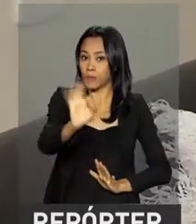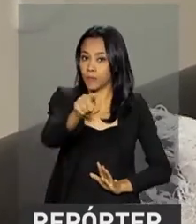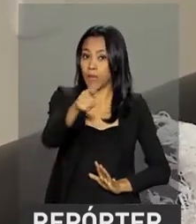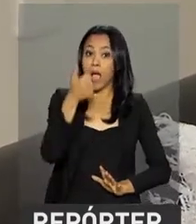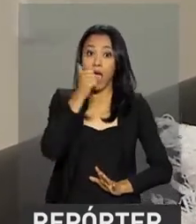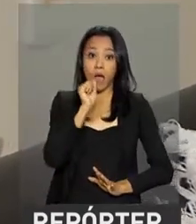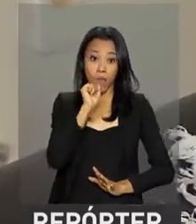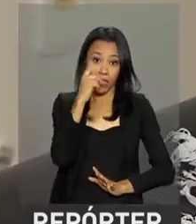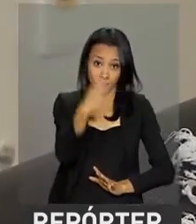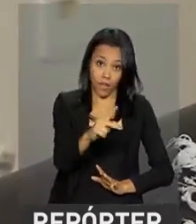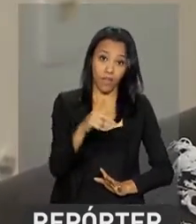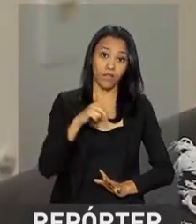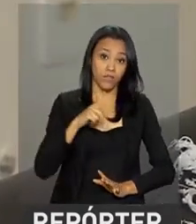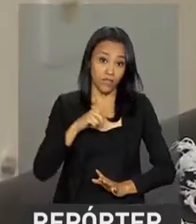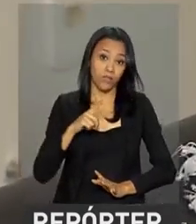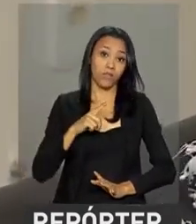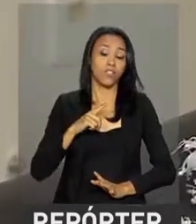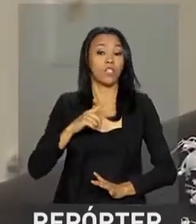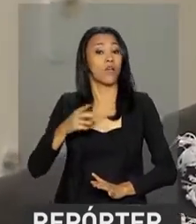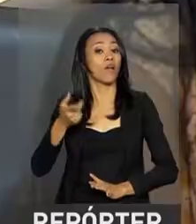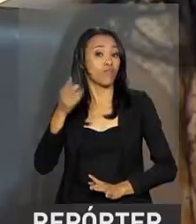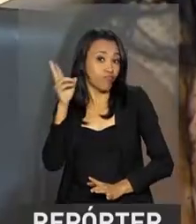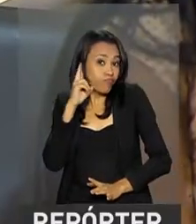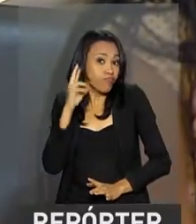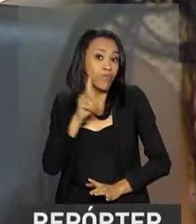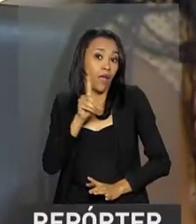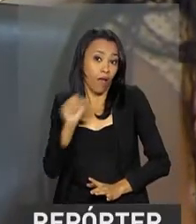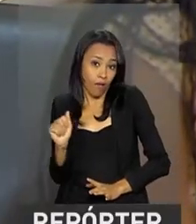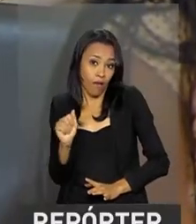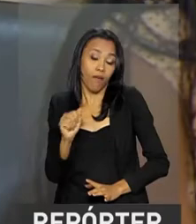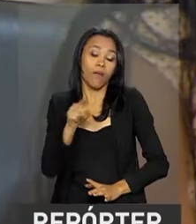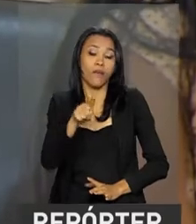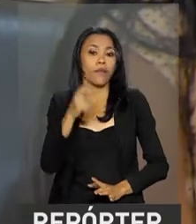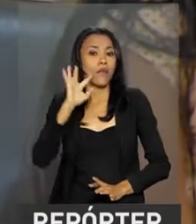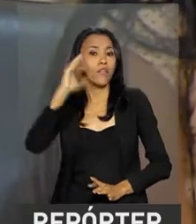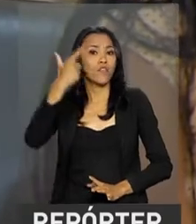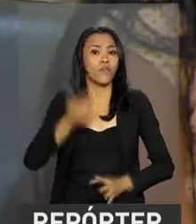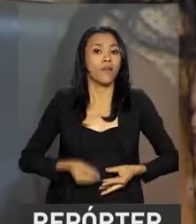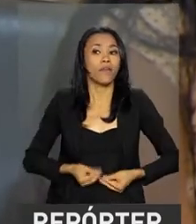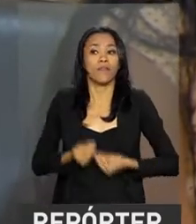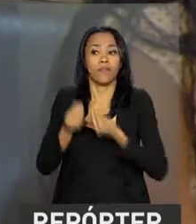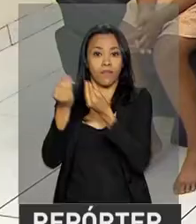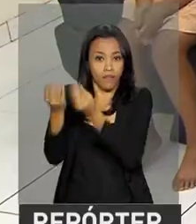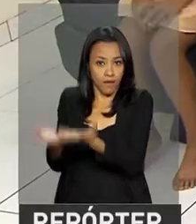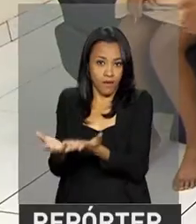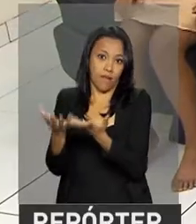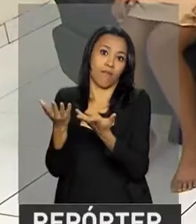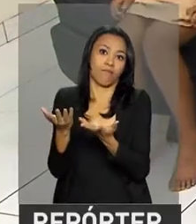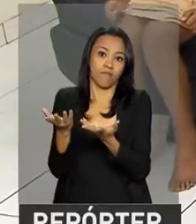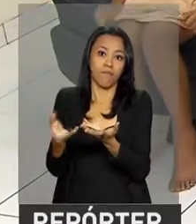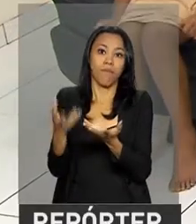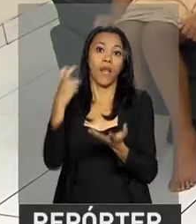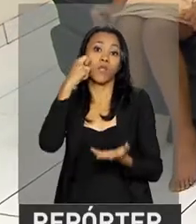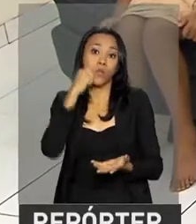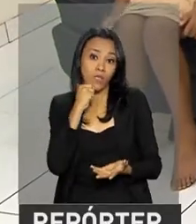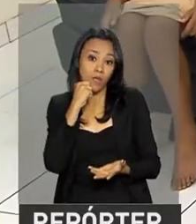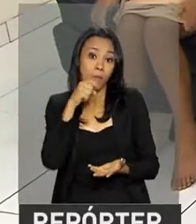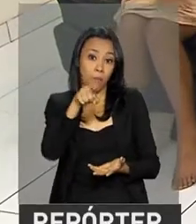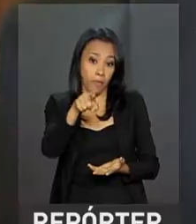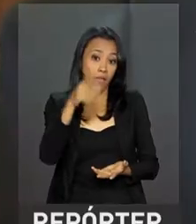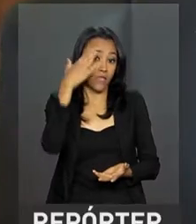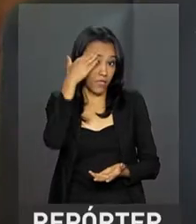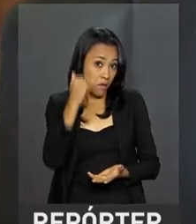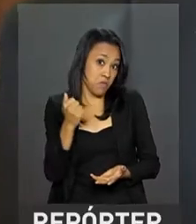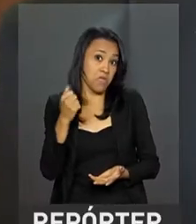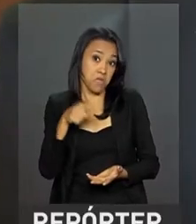tinha deficiência auditiva e resolveu entregar a menina ainda no ventre para adoção o casal sabia das chances de esther